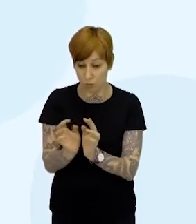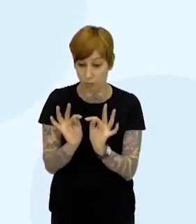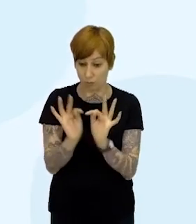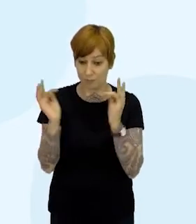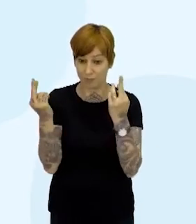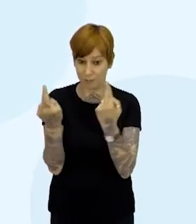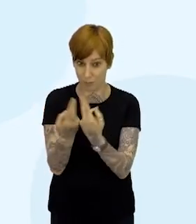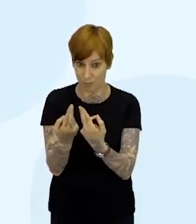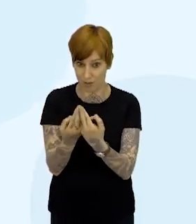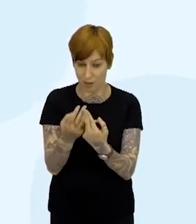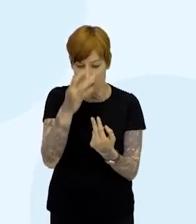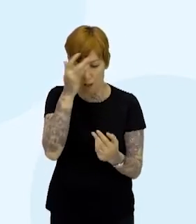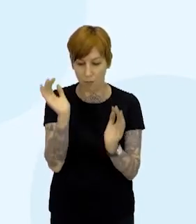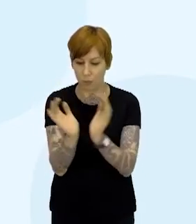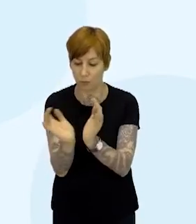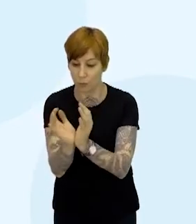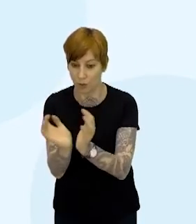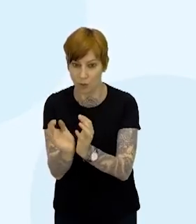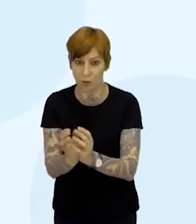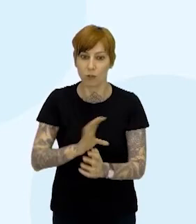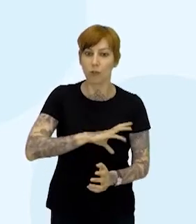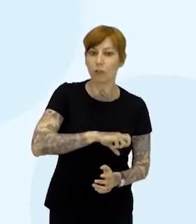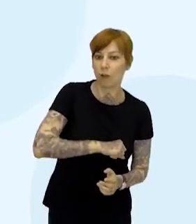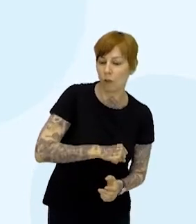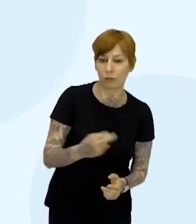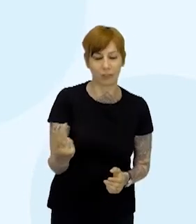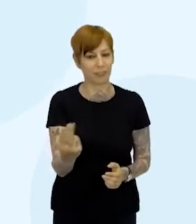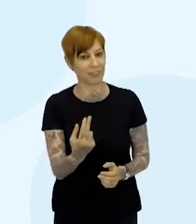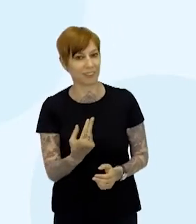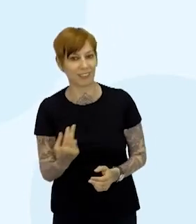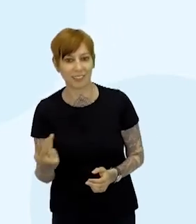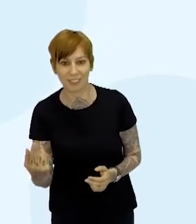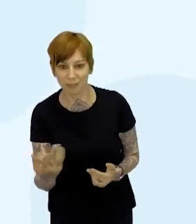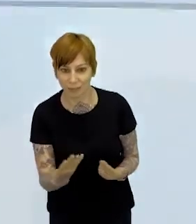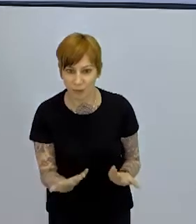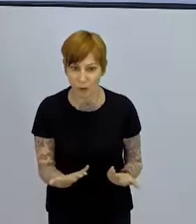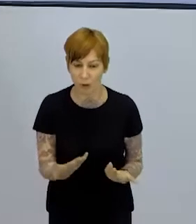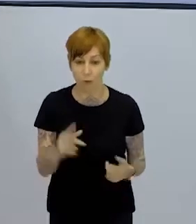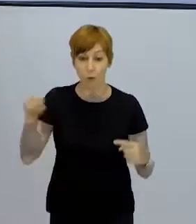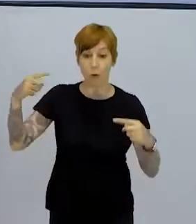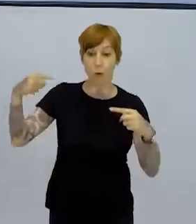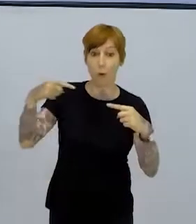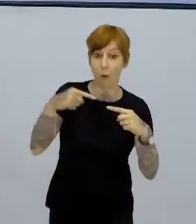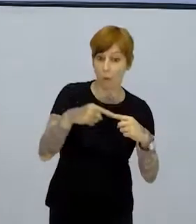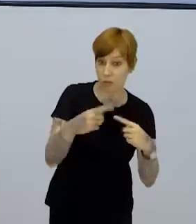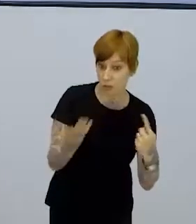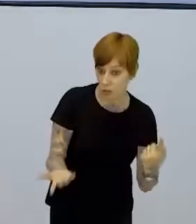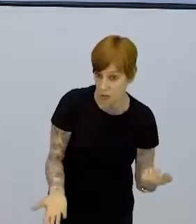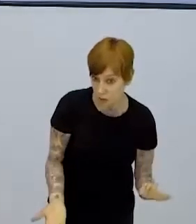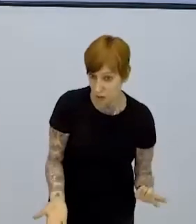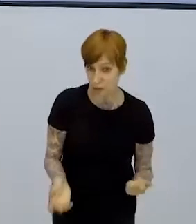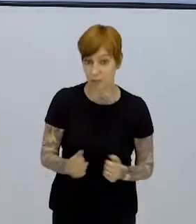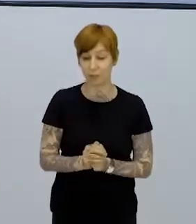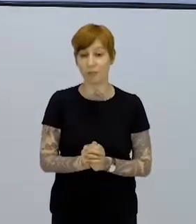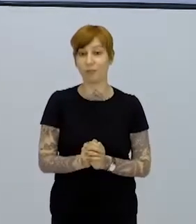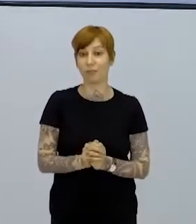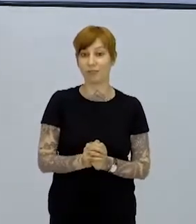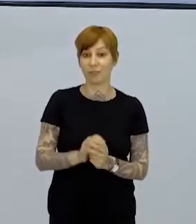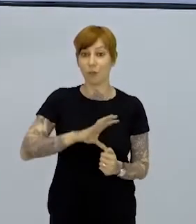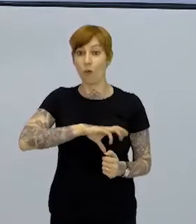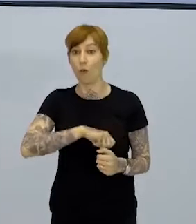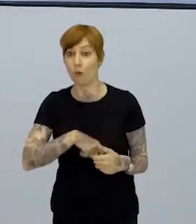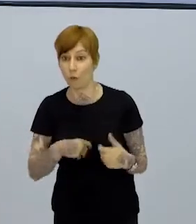né? Então, muitas vezes, expectativa de vida, eu quero ser um pro player, eu quero jogar oficialmente um jogo, eu quero